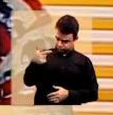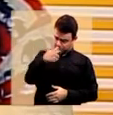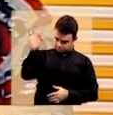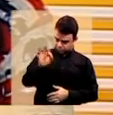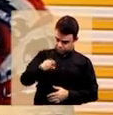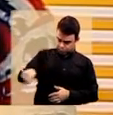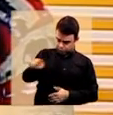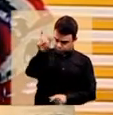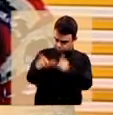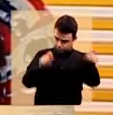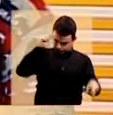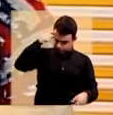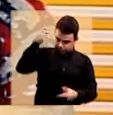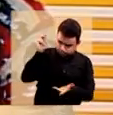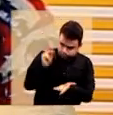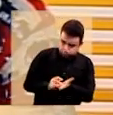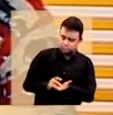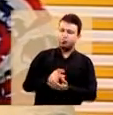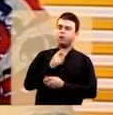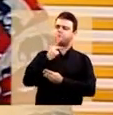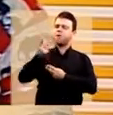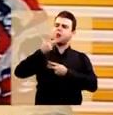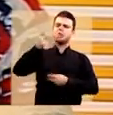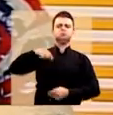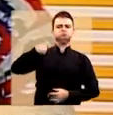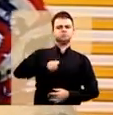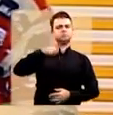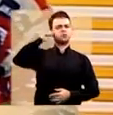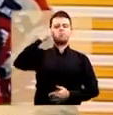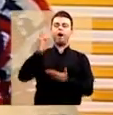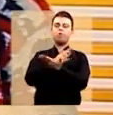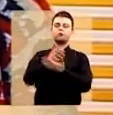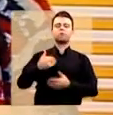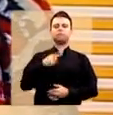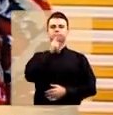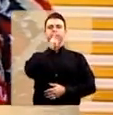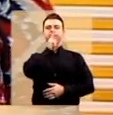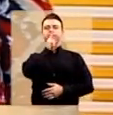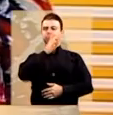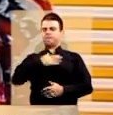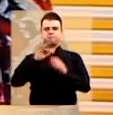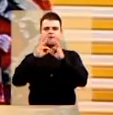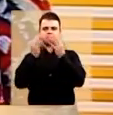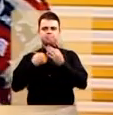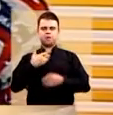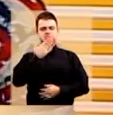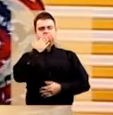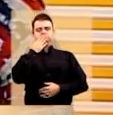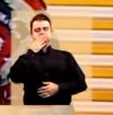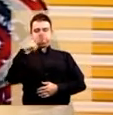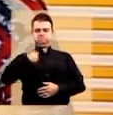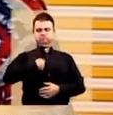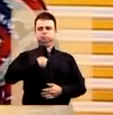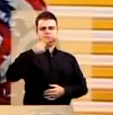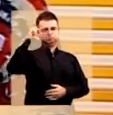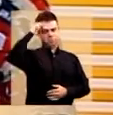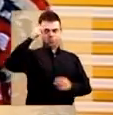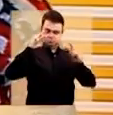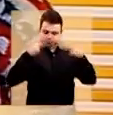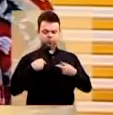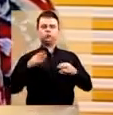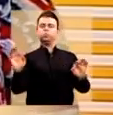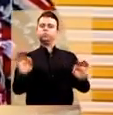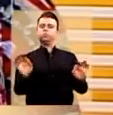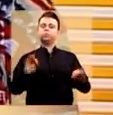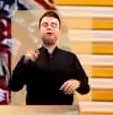população do Rio Pretense se declara negra. Se declara, mas eu tenho certeza que não. Porque dessa, eu tenho certeza que minha família não se declarou negra. Por quê? Porque é